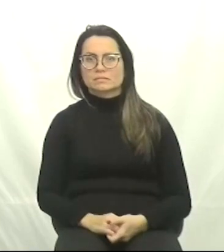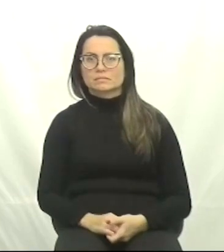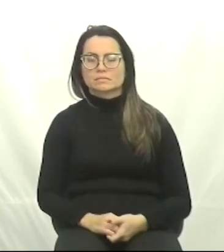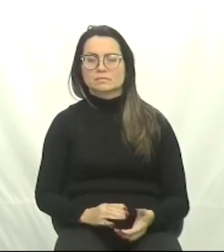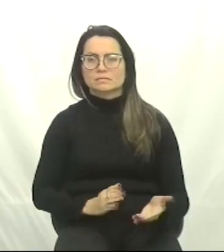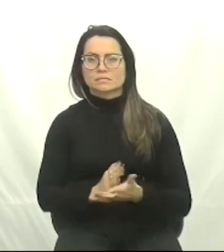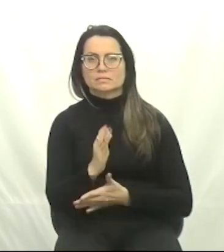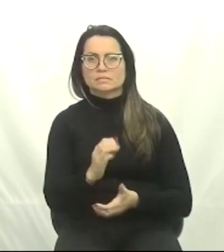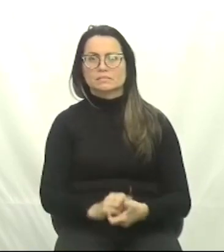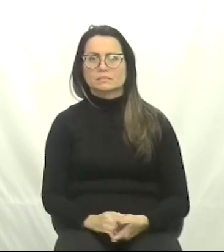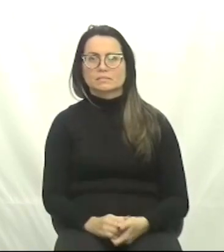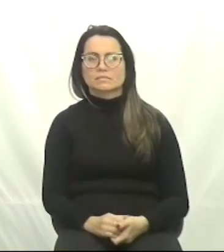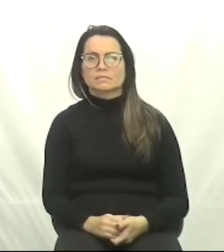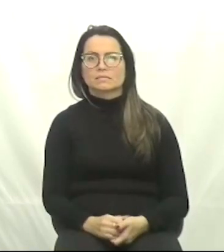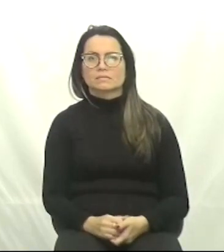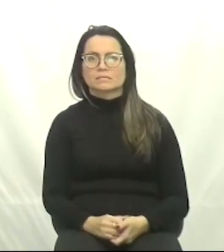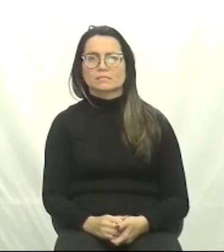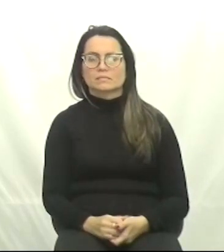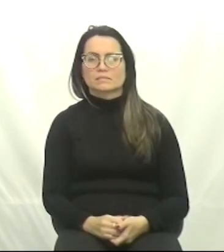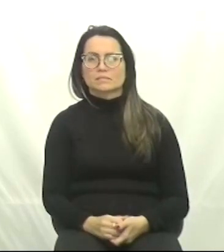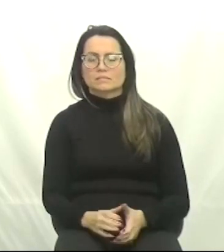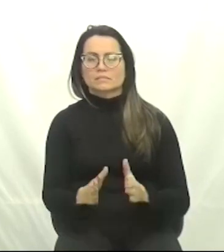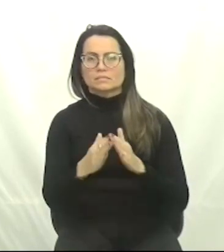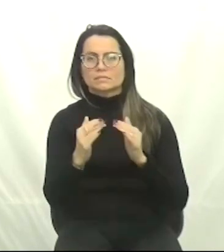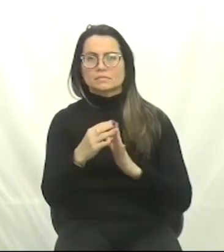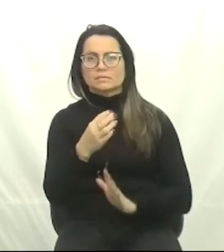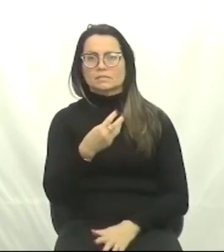manifestem. Aprovado por unanimidade. Requerimento